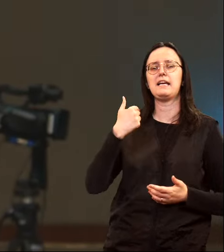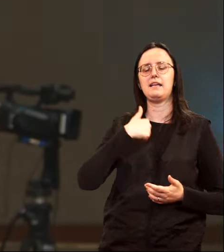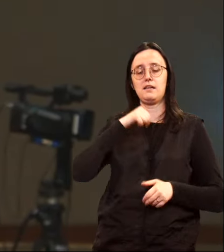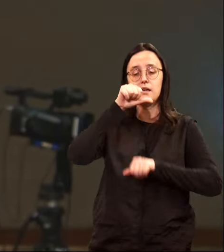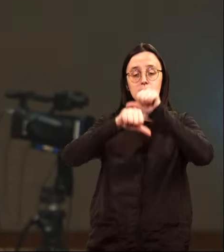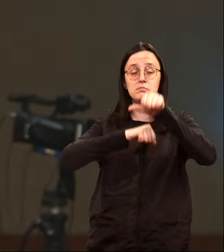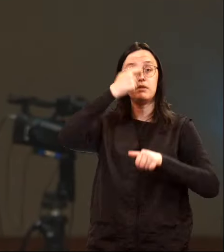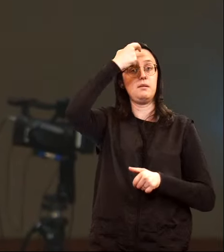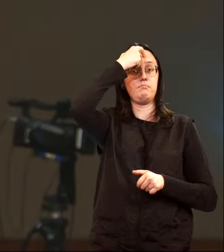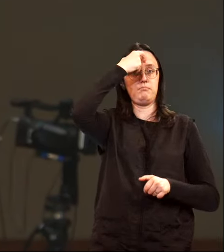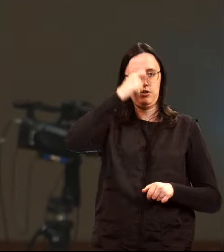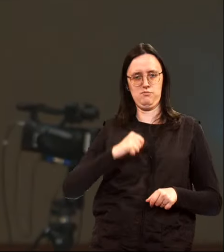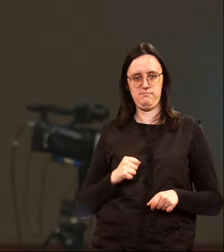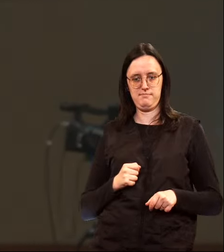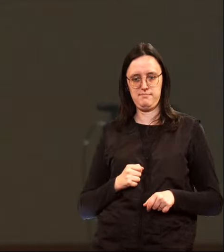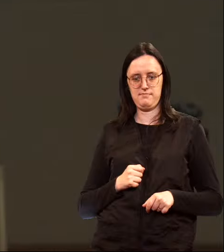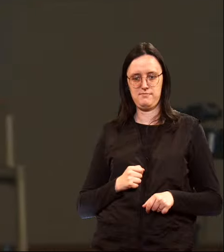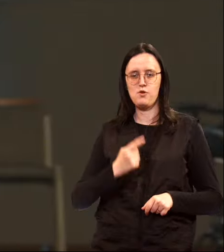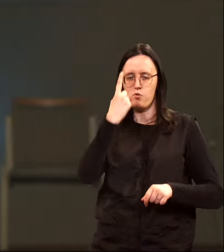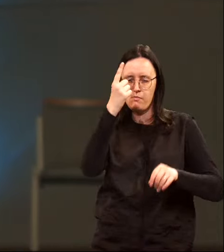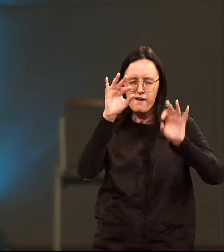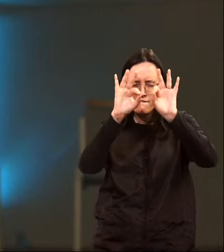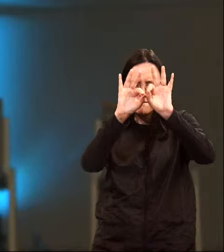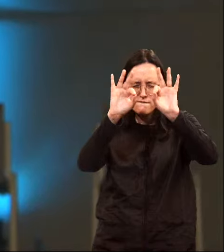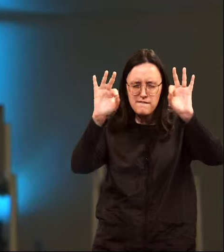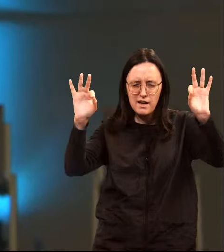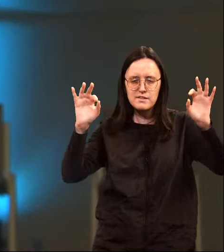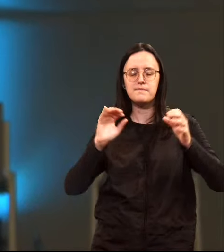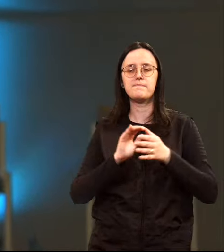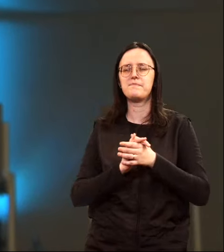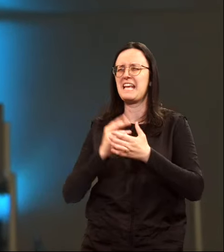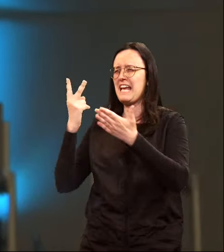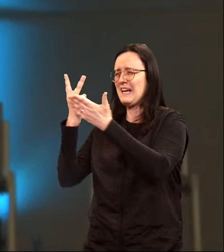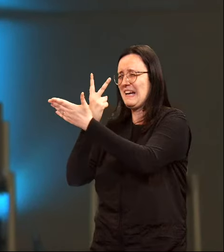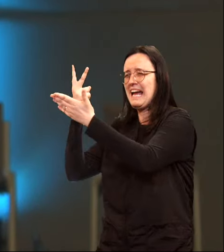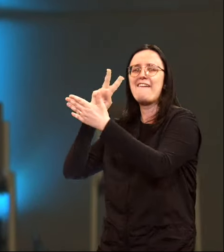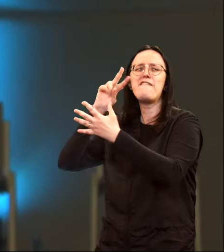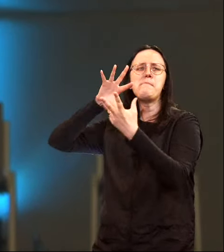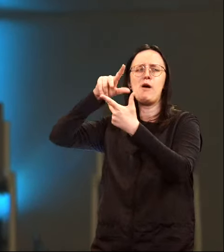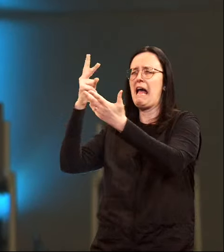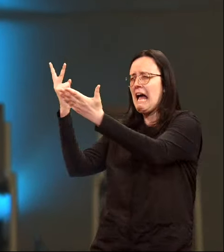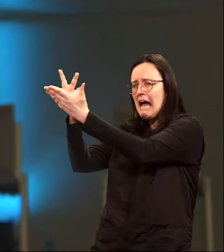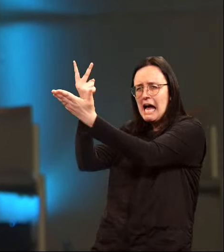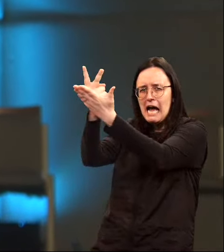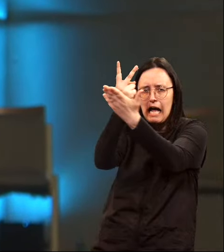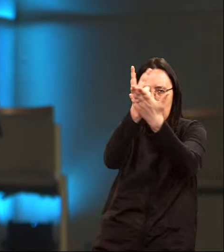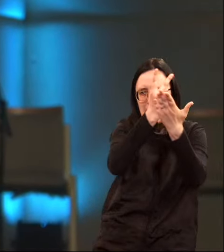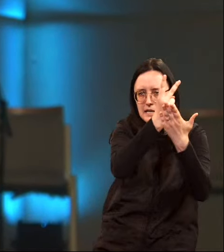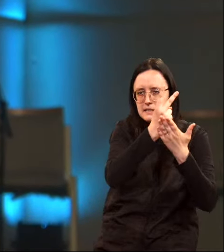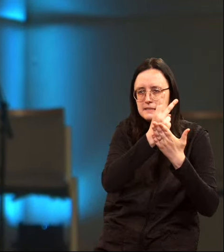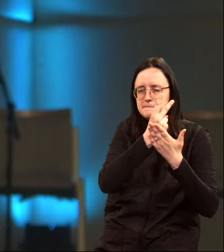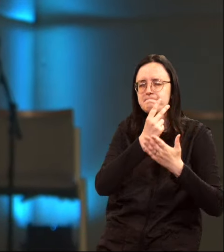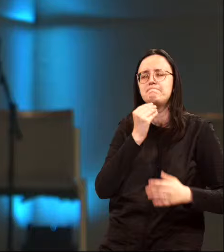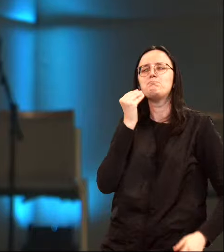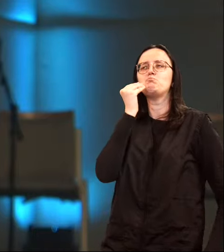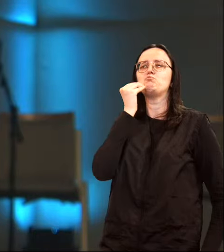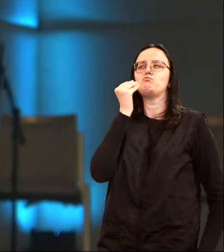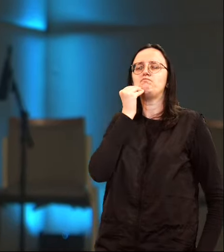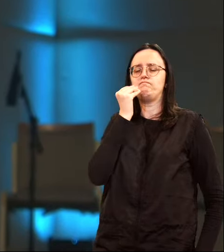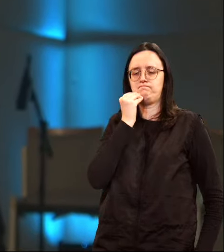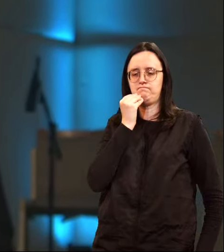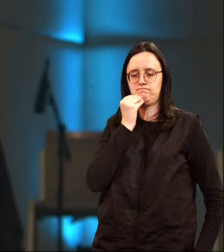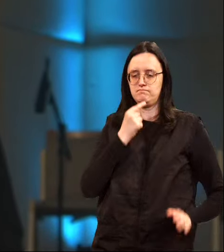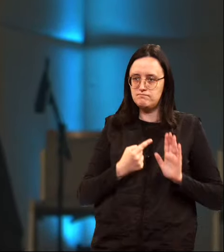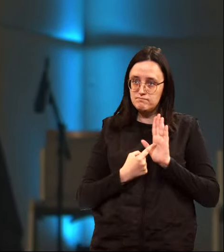reprogramei a minha mente? Uma frase me ajudou. As injustiças são grande oportunidade de